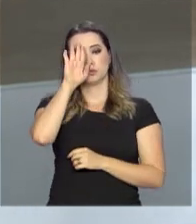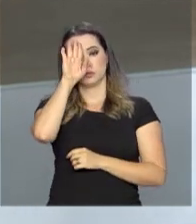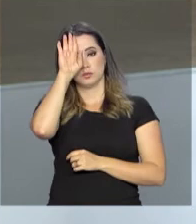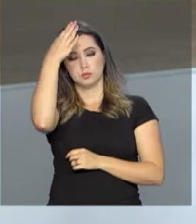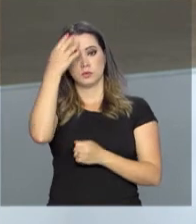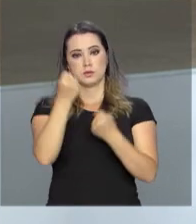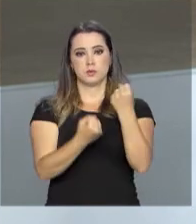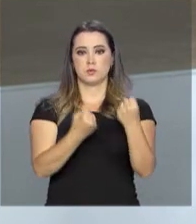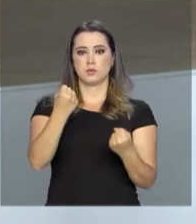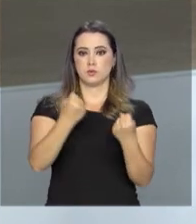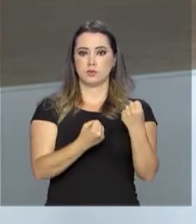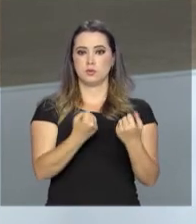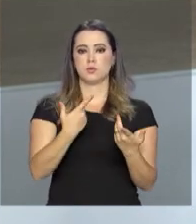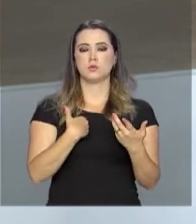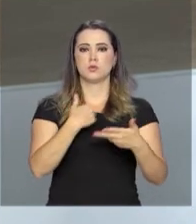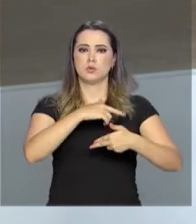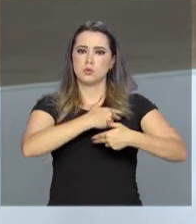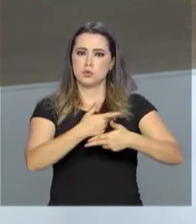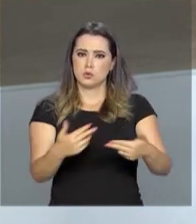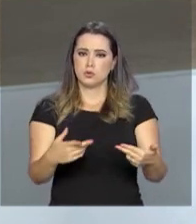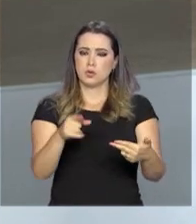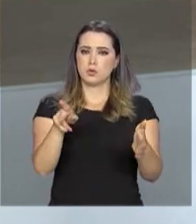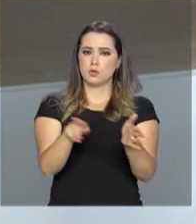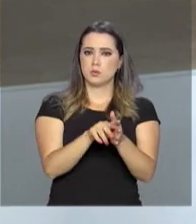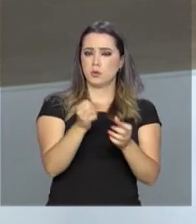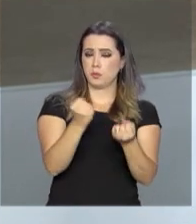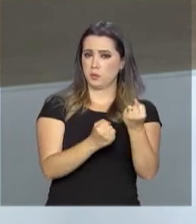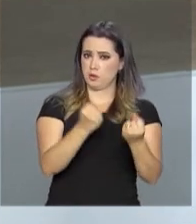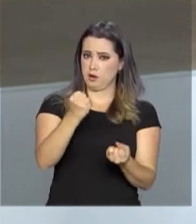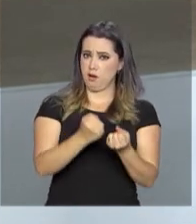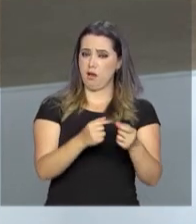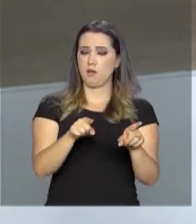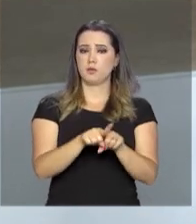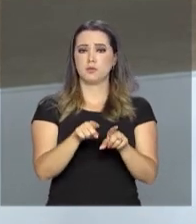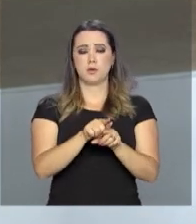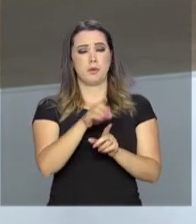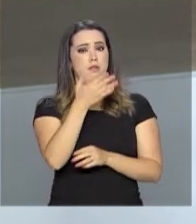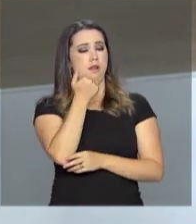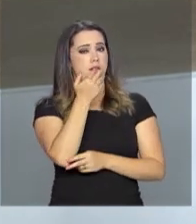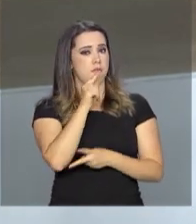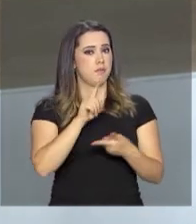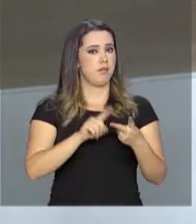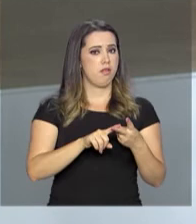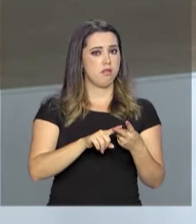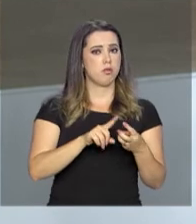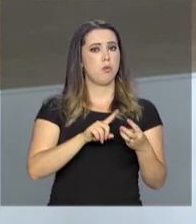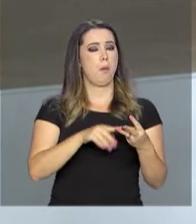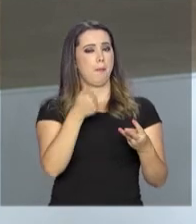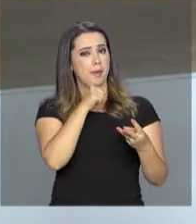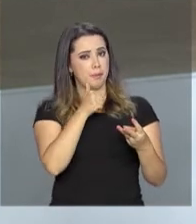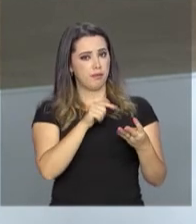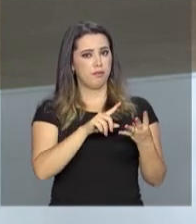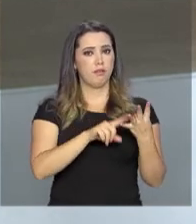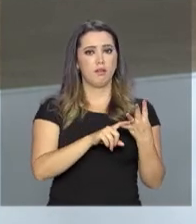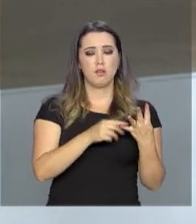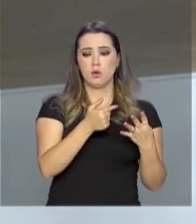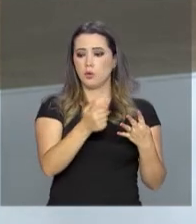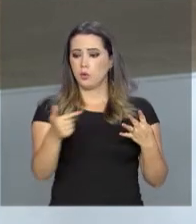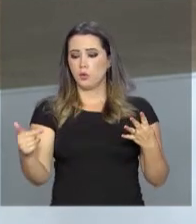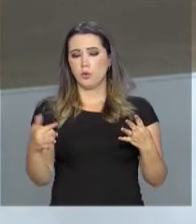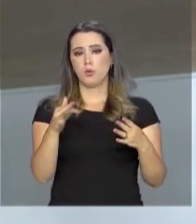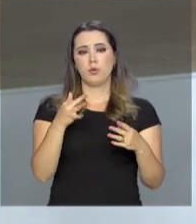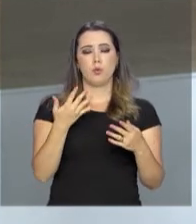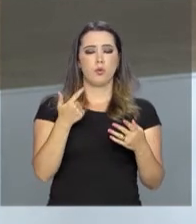veículos automotores, reboques e carrocerias, produtos alimentícios, bebidas e produtos de minerais